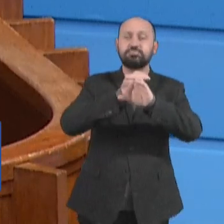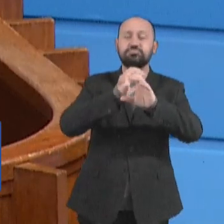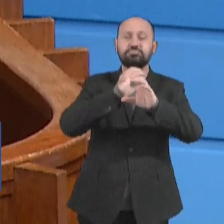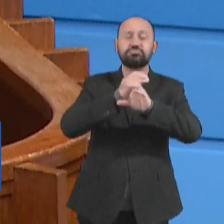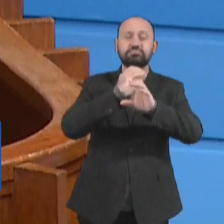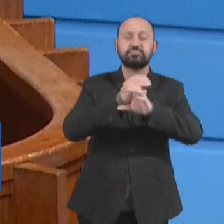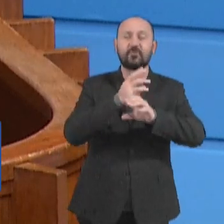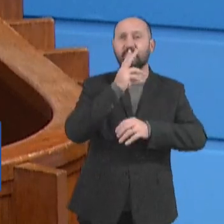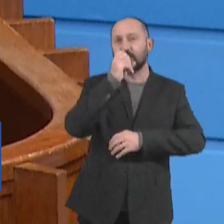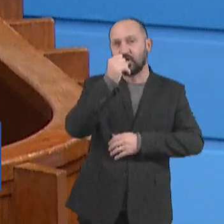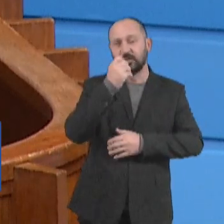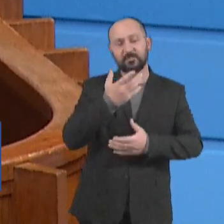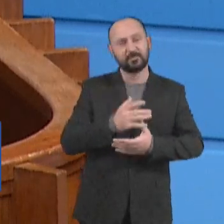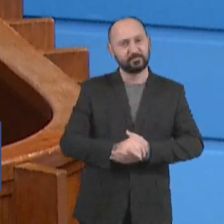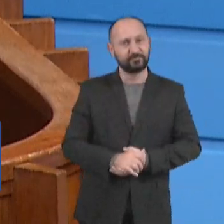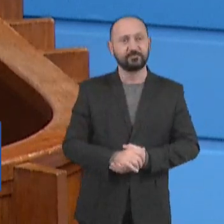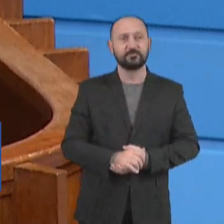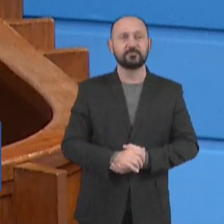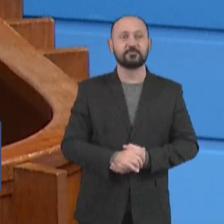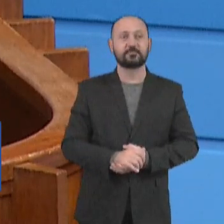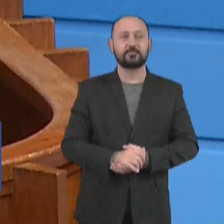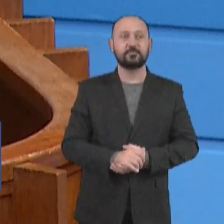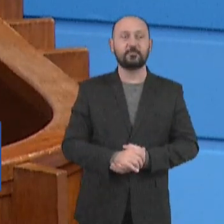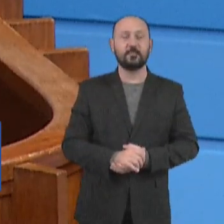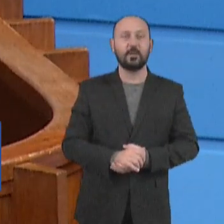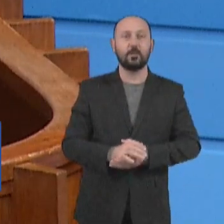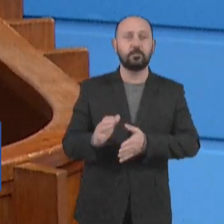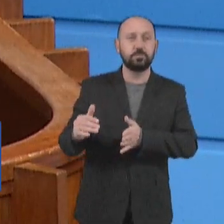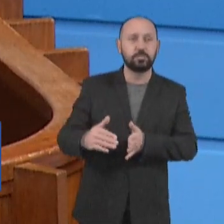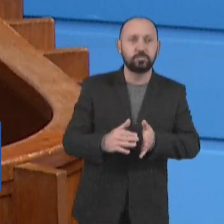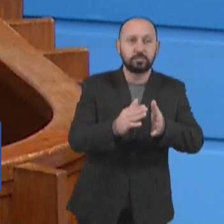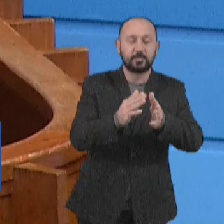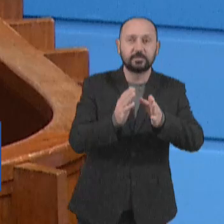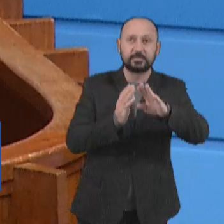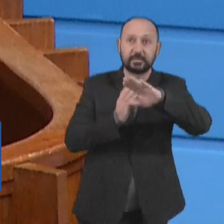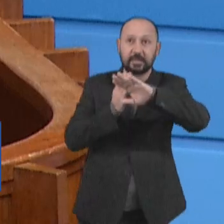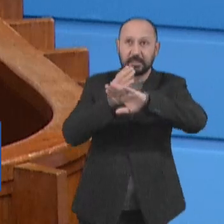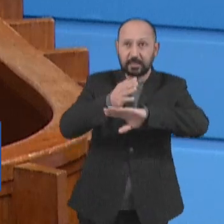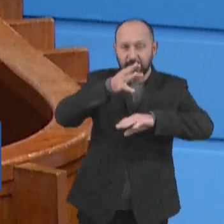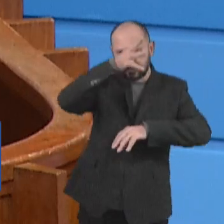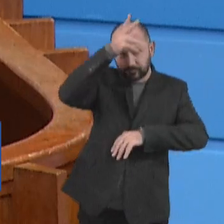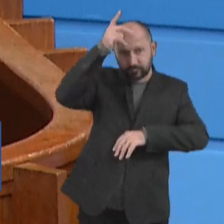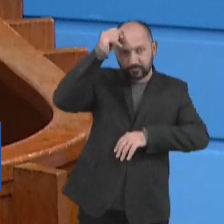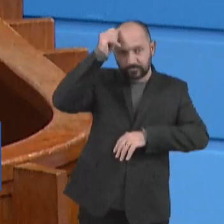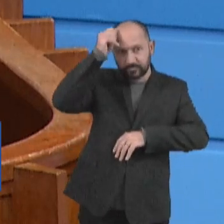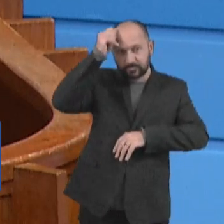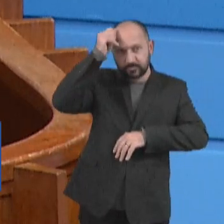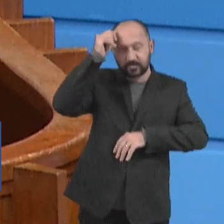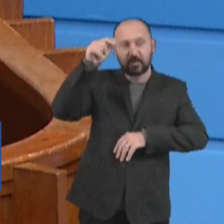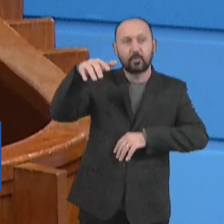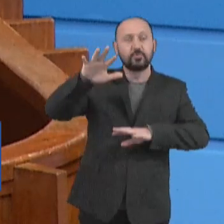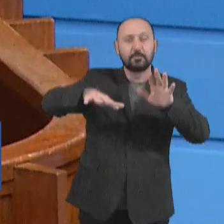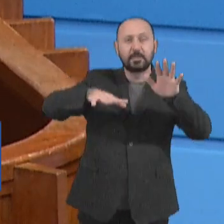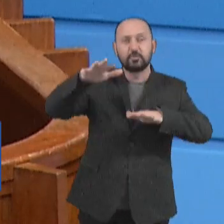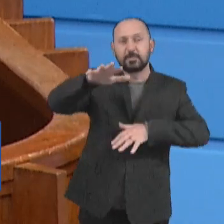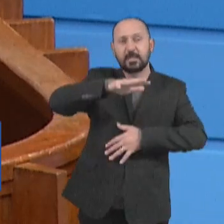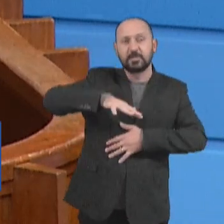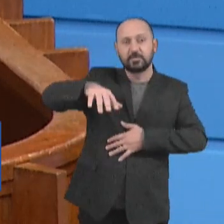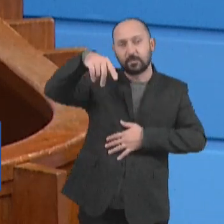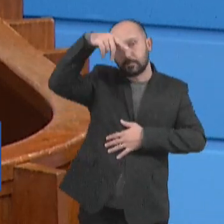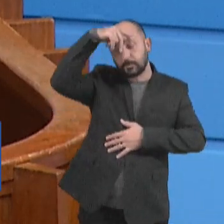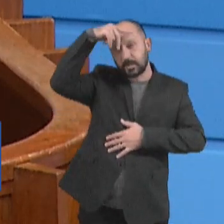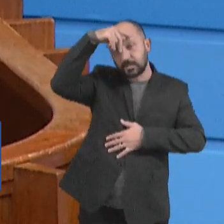muito grande, né? O trajeto seria entrar em Mato Grosso e se dirigir a Paranaíba, onde está Paranaíba